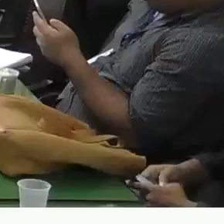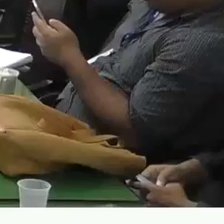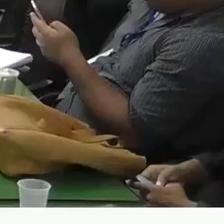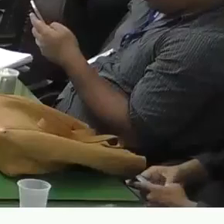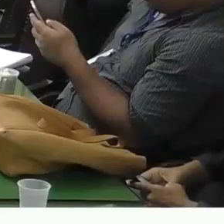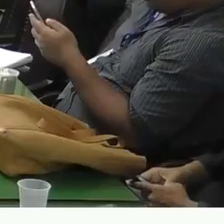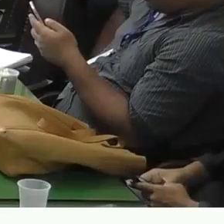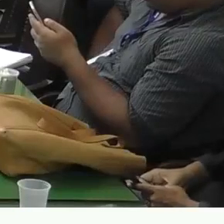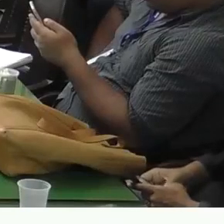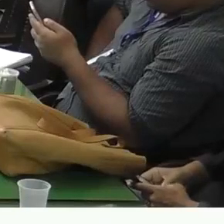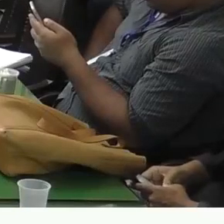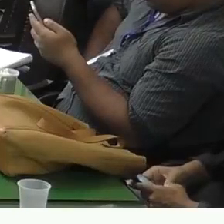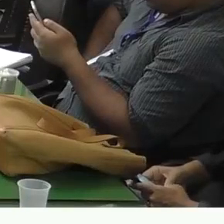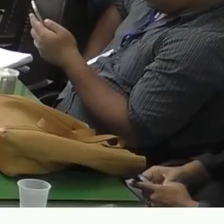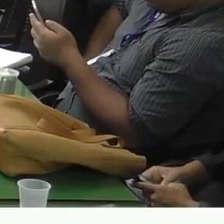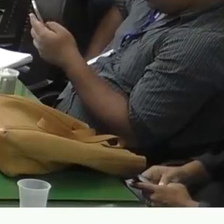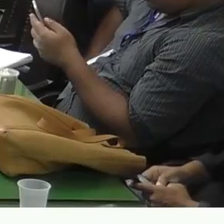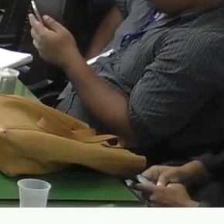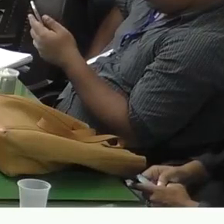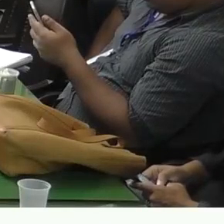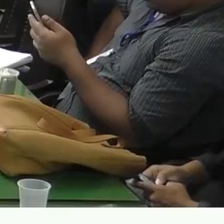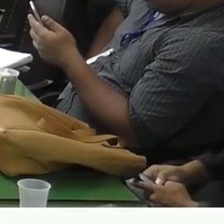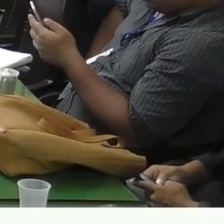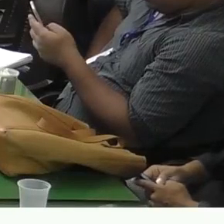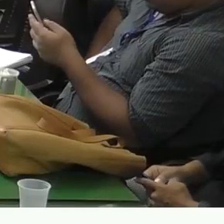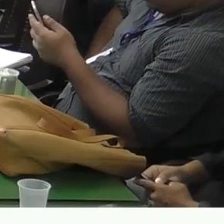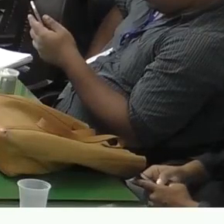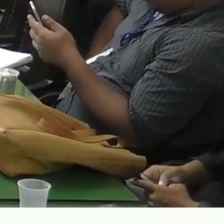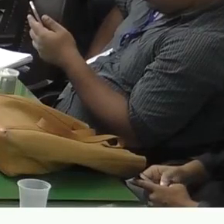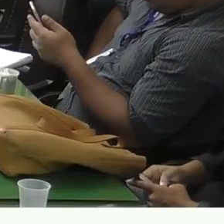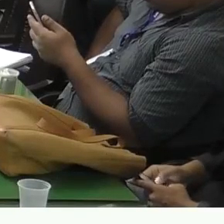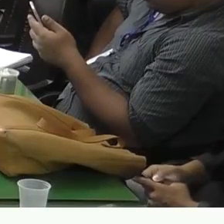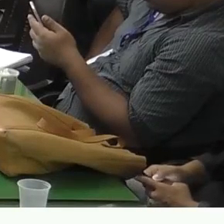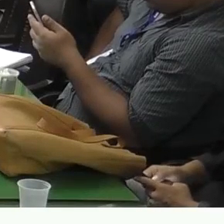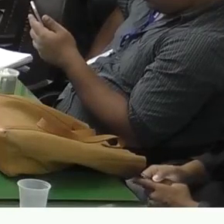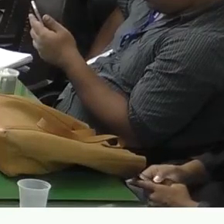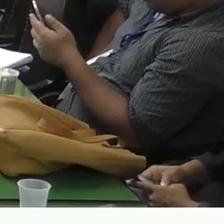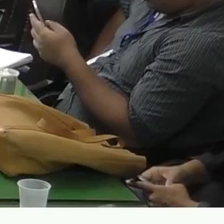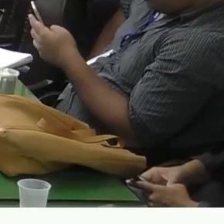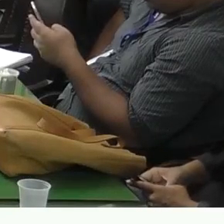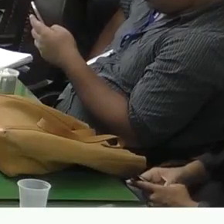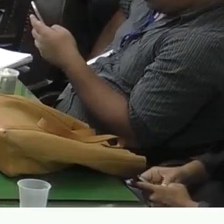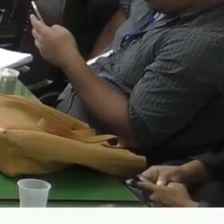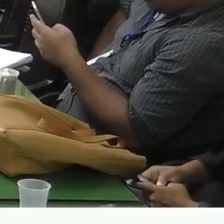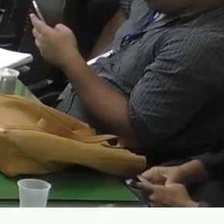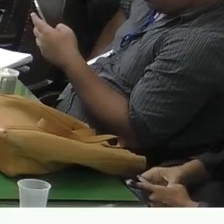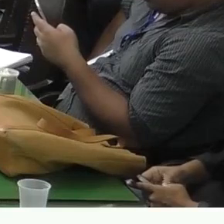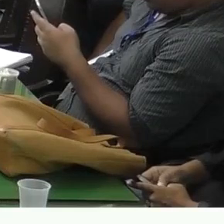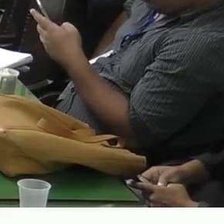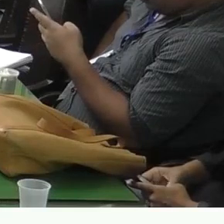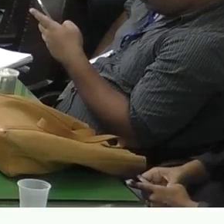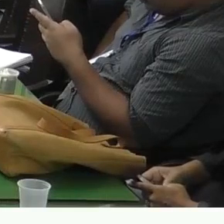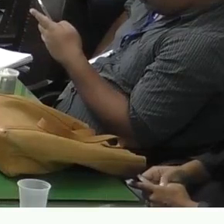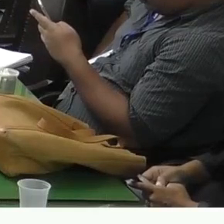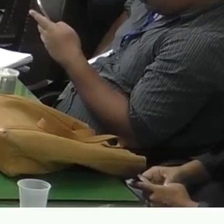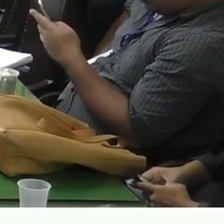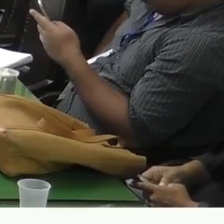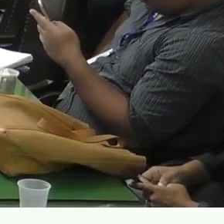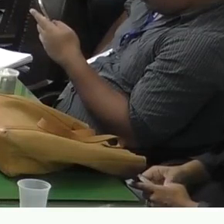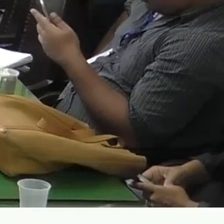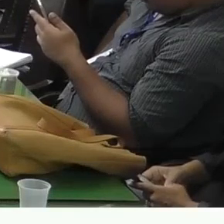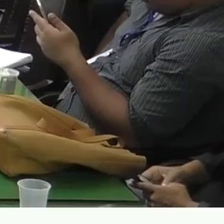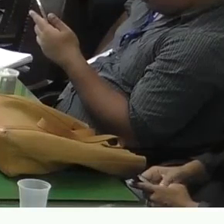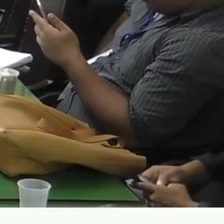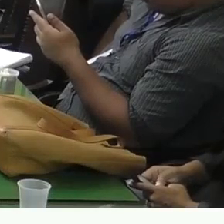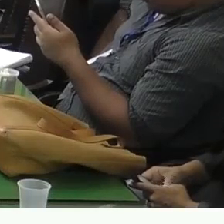Estou acompanhando também a justificativa do deputado Chico Machado. Como todos já anteciparam o seu voto, como vota? Em defesa do Relator. direito